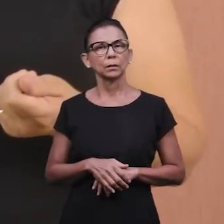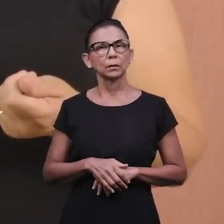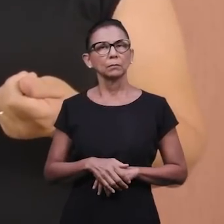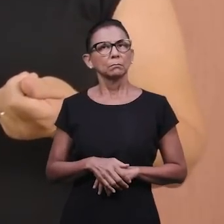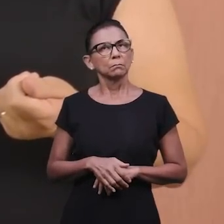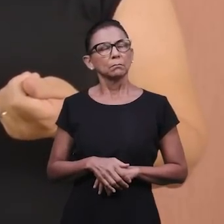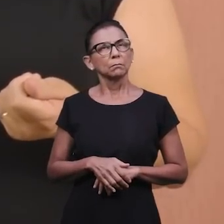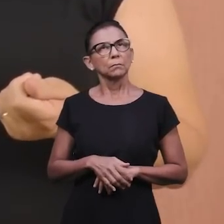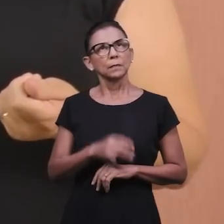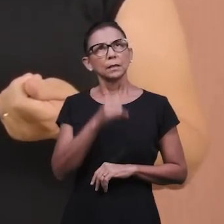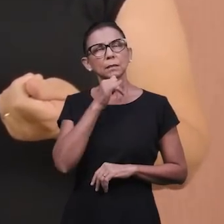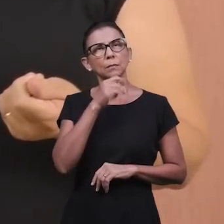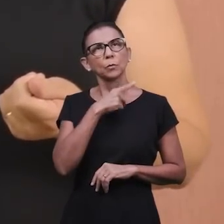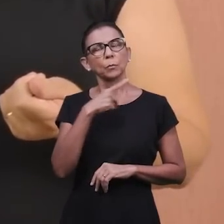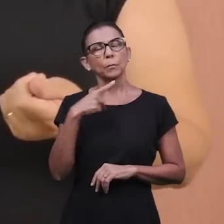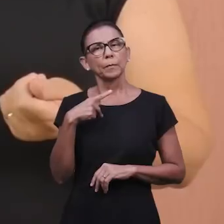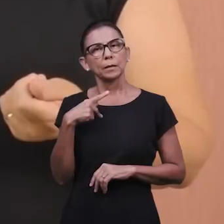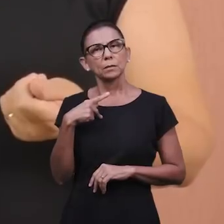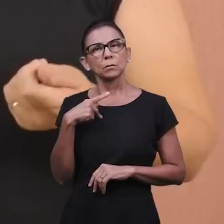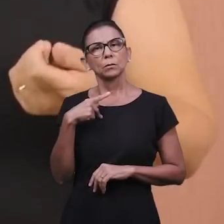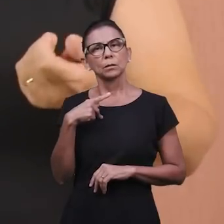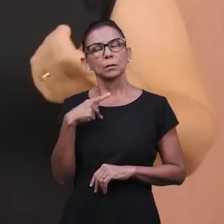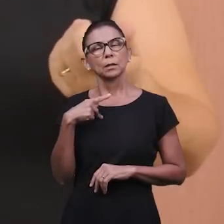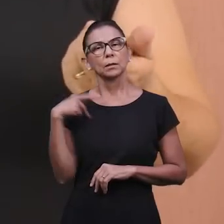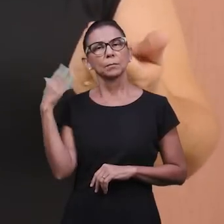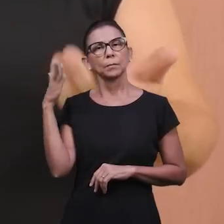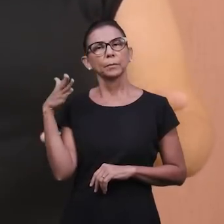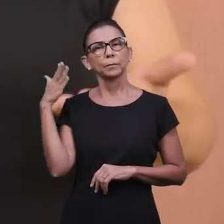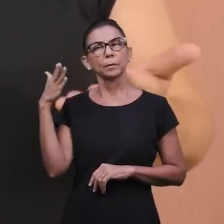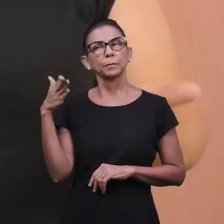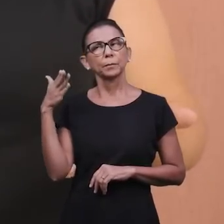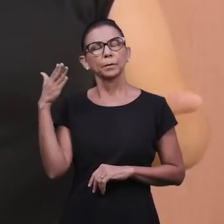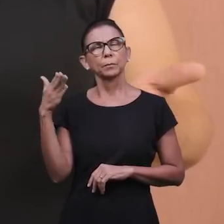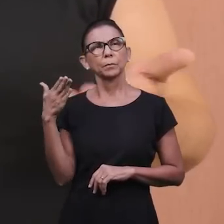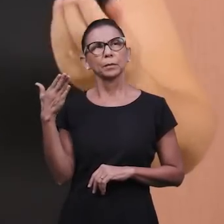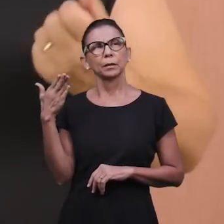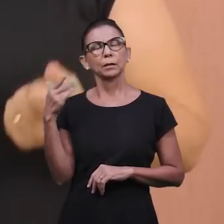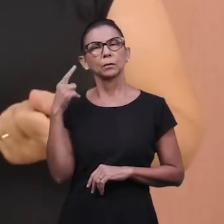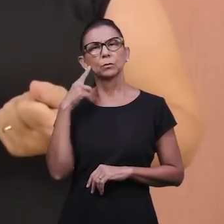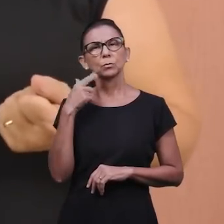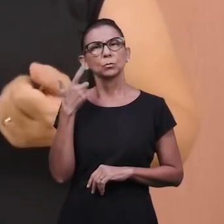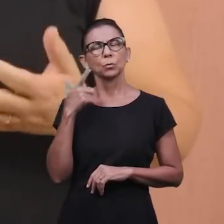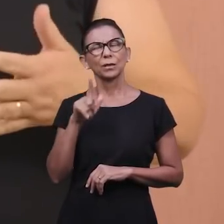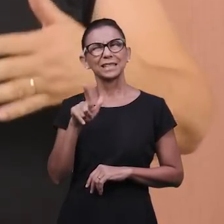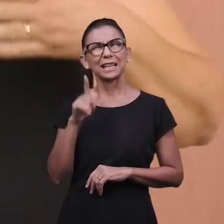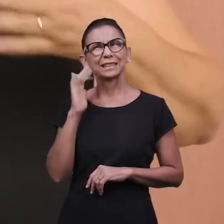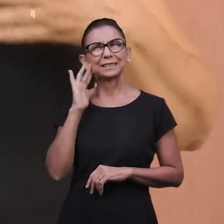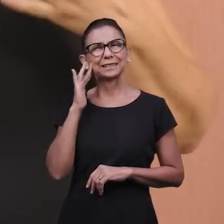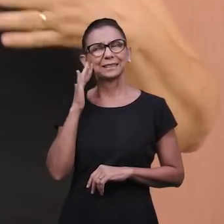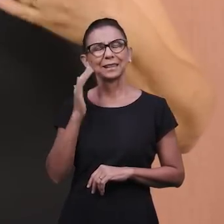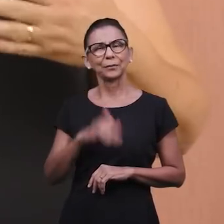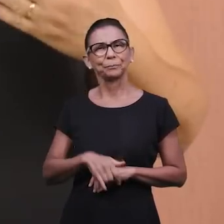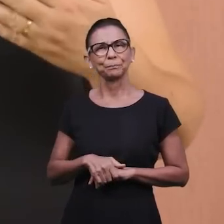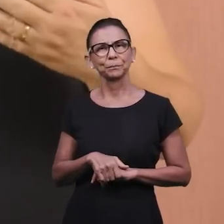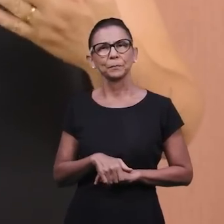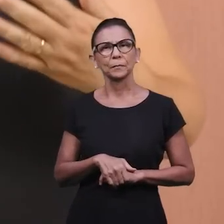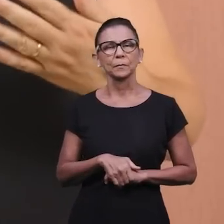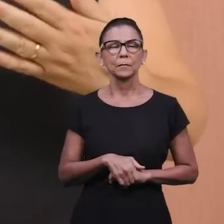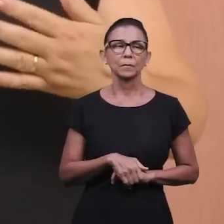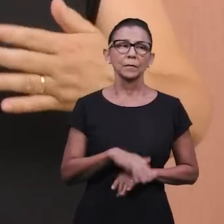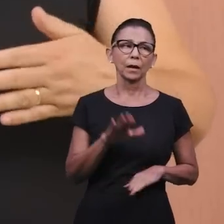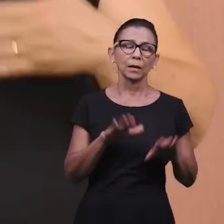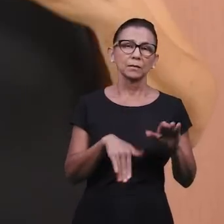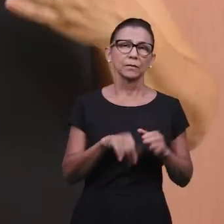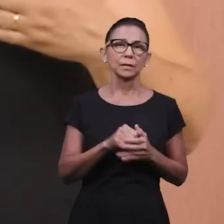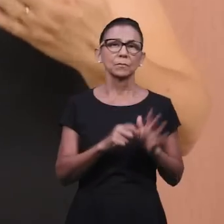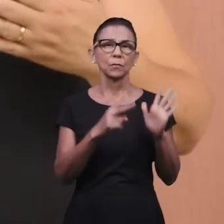bíblico conseguir se situar e saber o que está acontecendo? Isso nem sempre é possível. Existem muitos